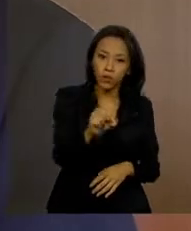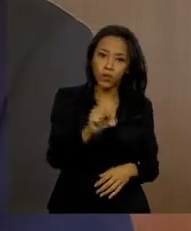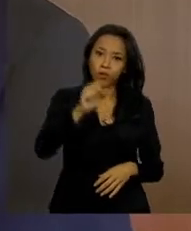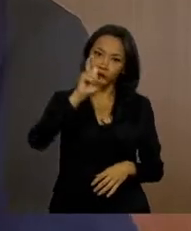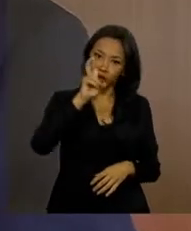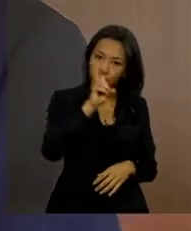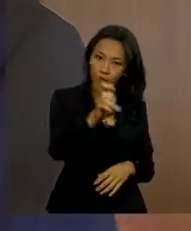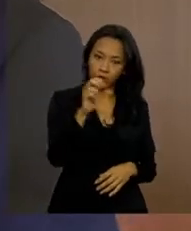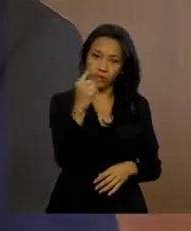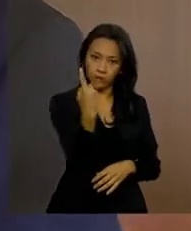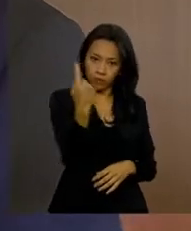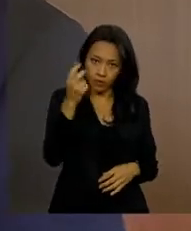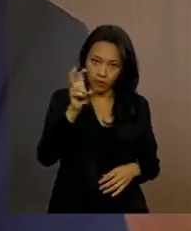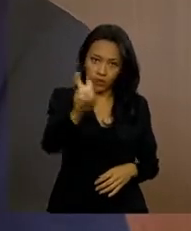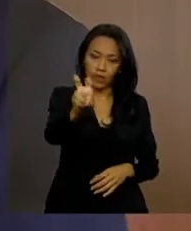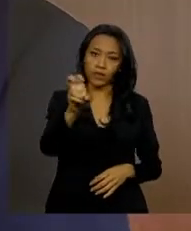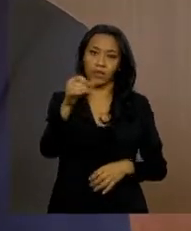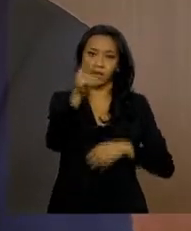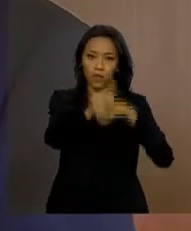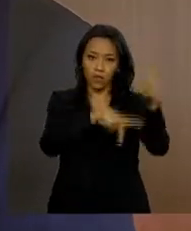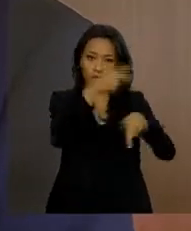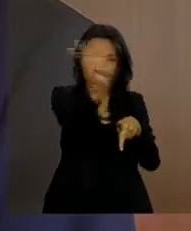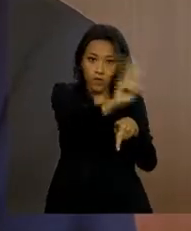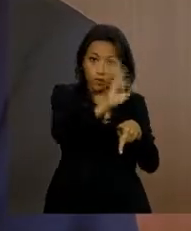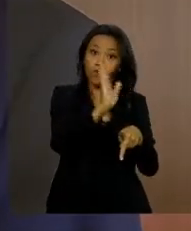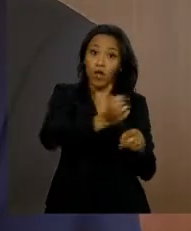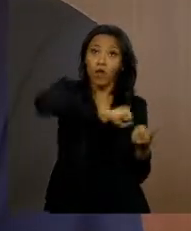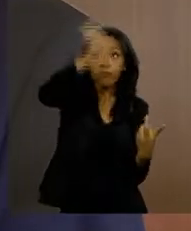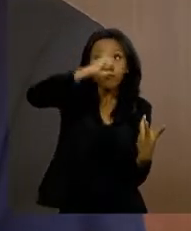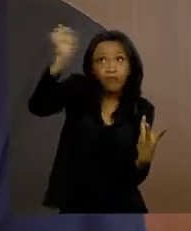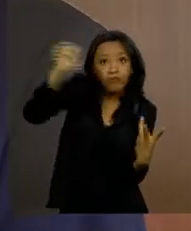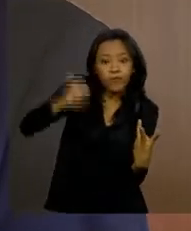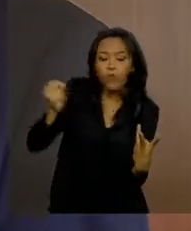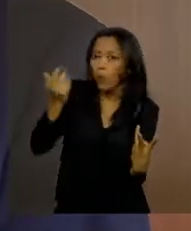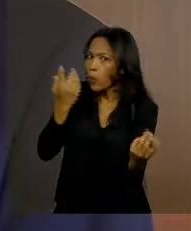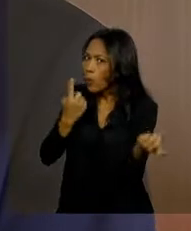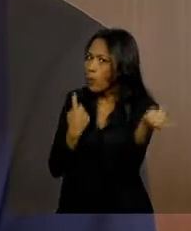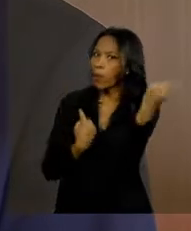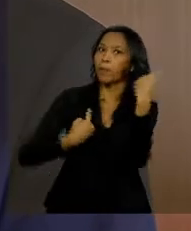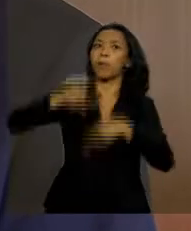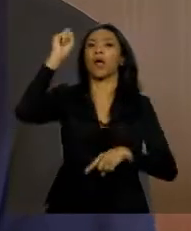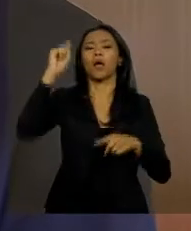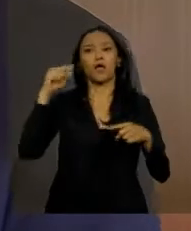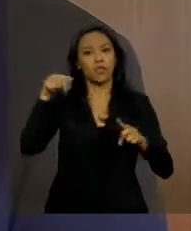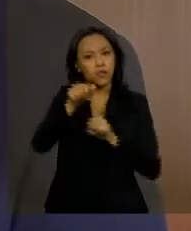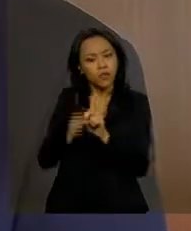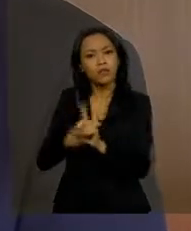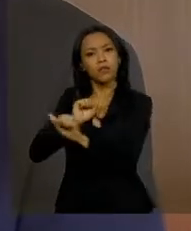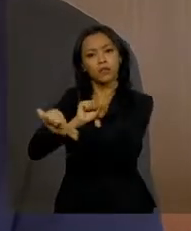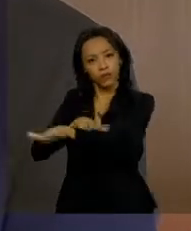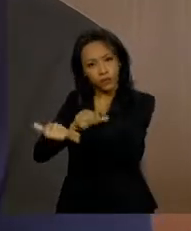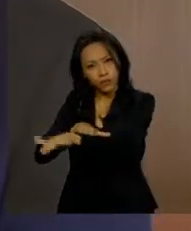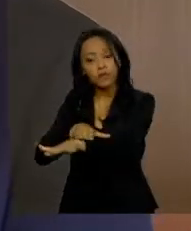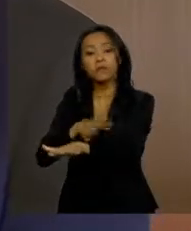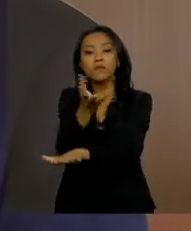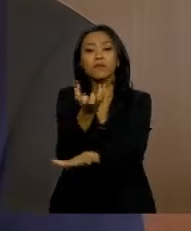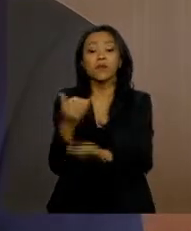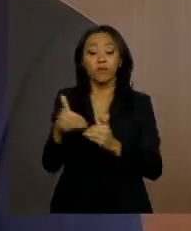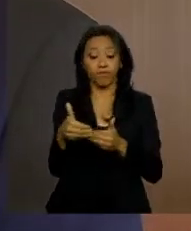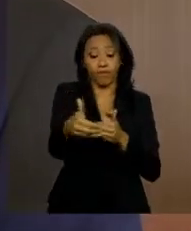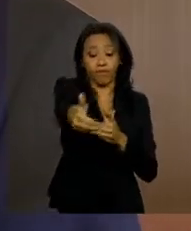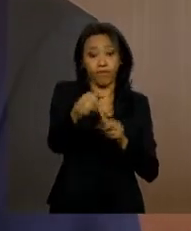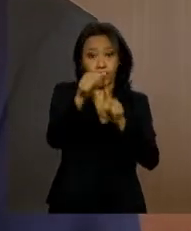2515 venezuelanos já interiorizadas vamos dar um salto grande neste mês de setembro e queremos em outubro